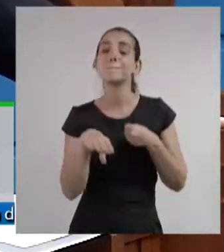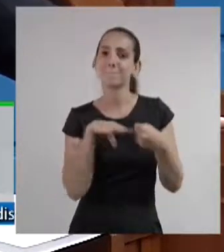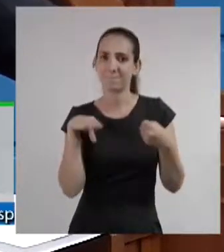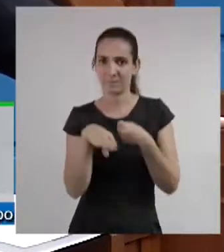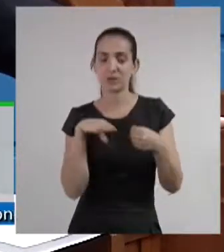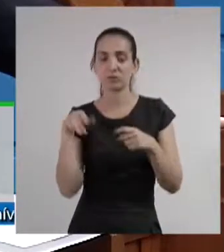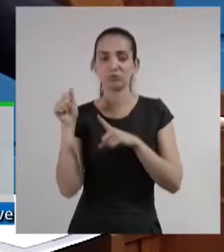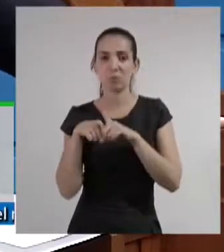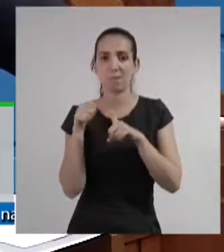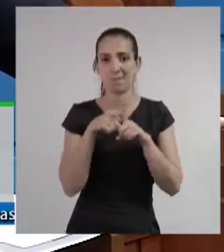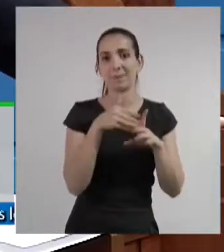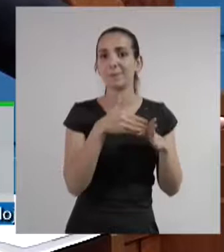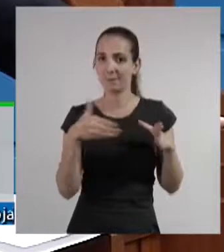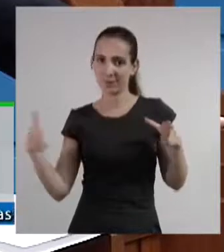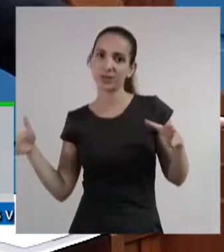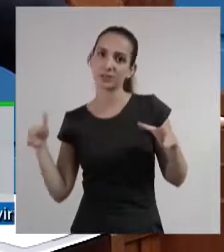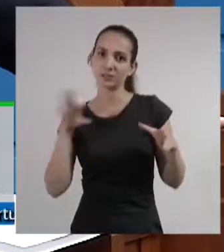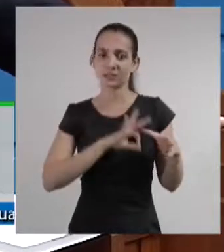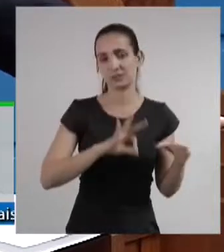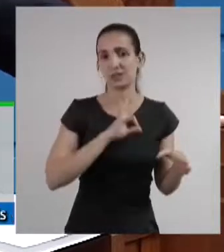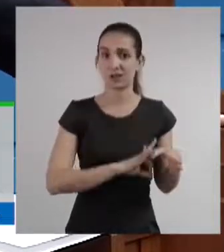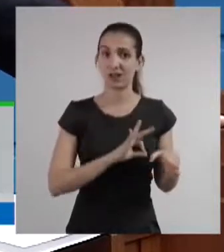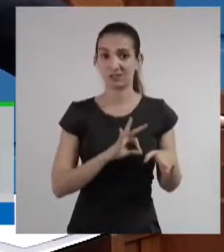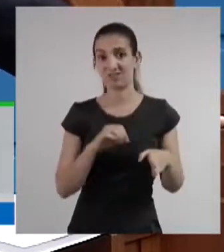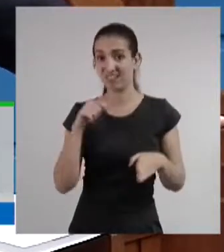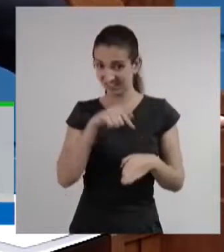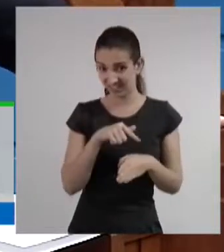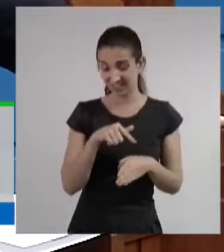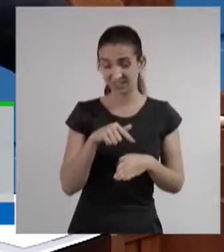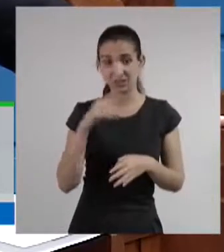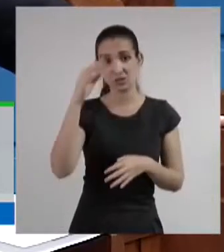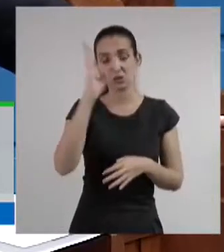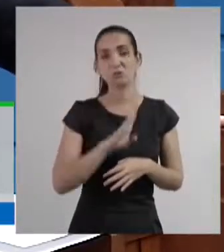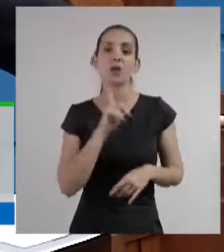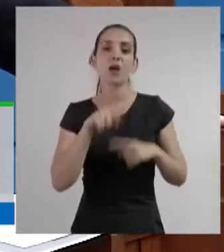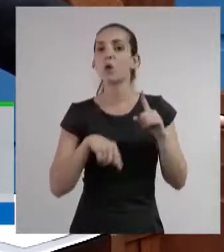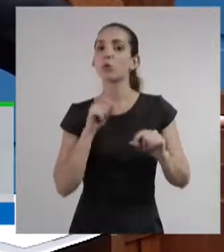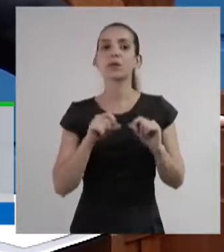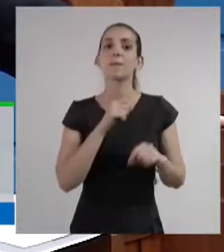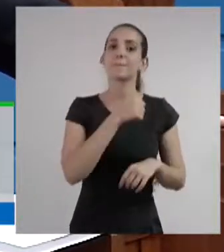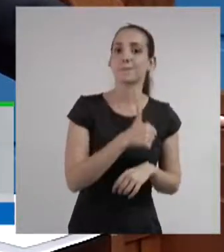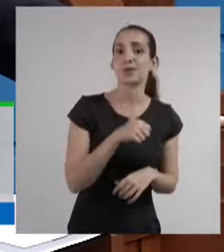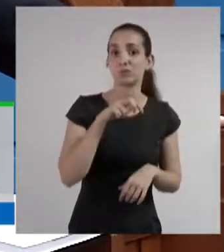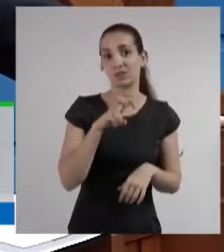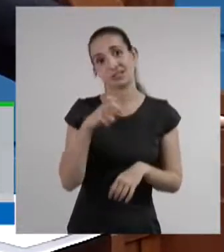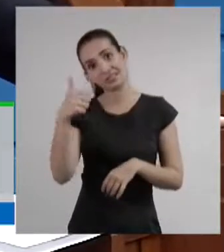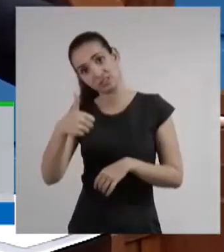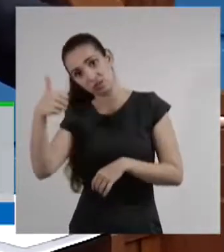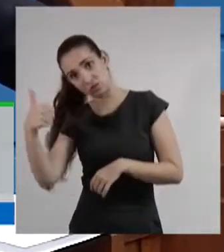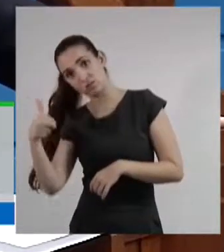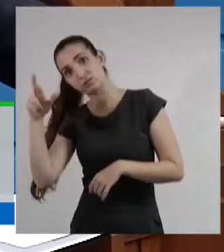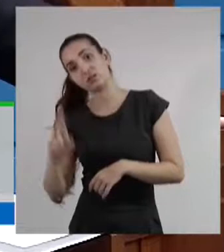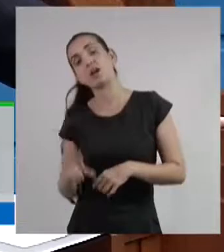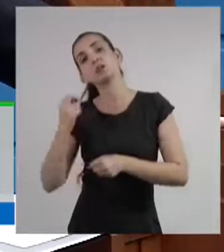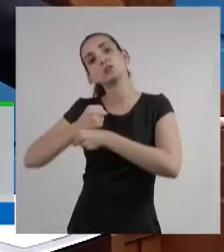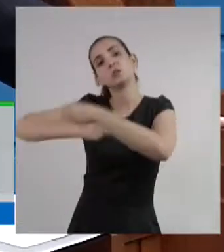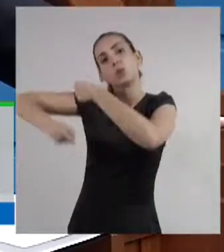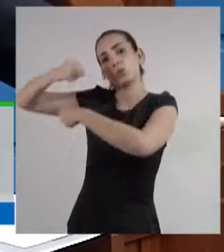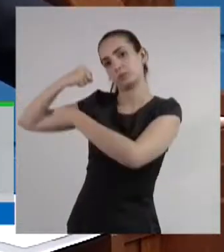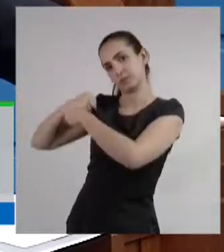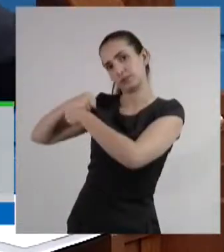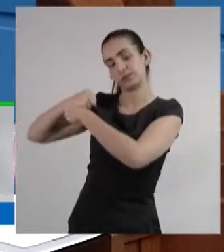mensal per capita no país foi de R$ 1.511 no ano passado.